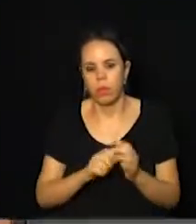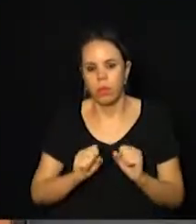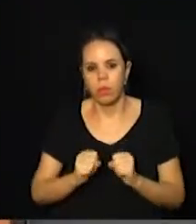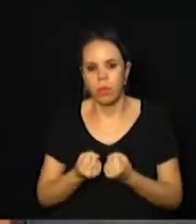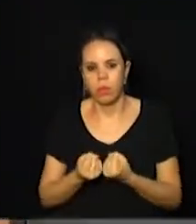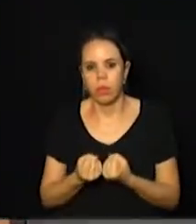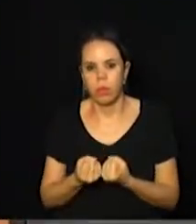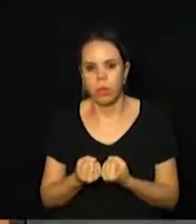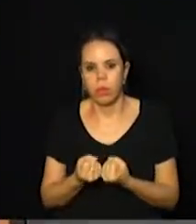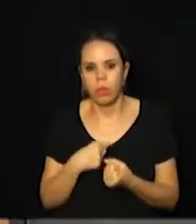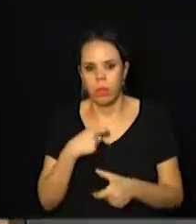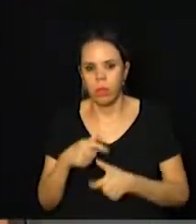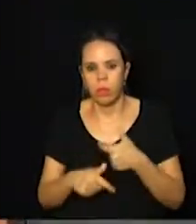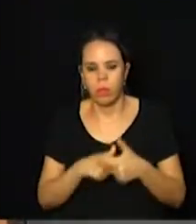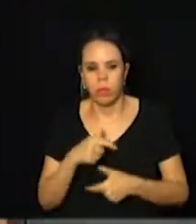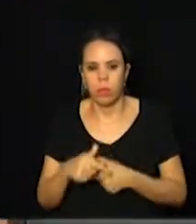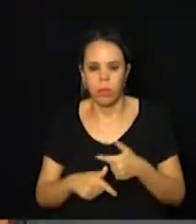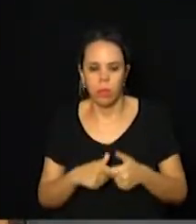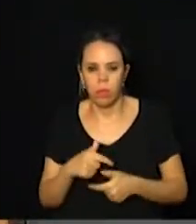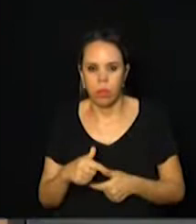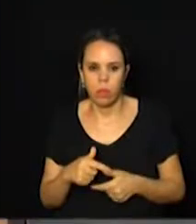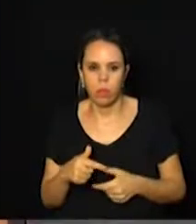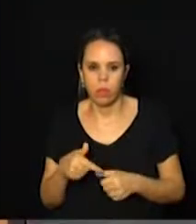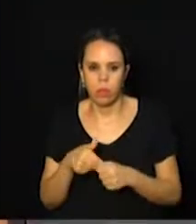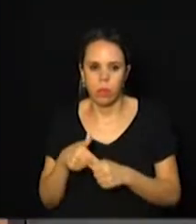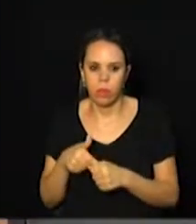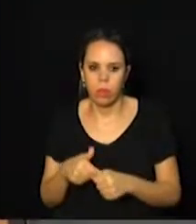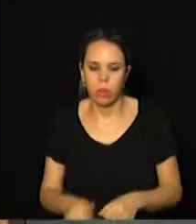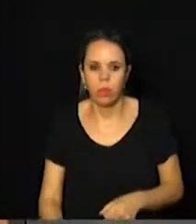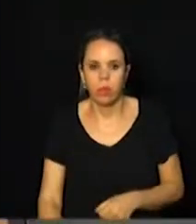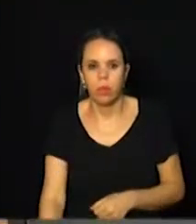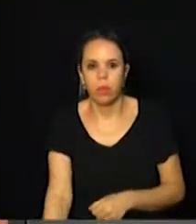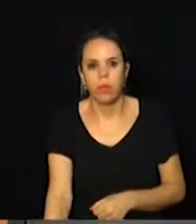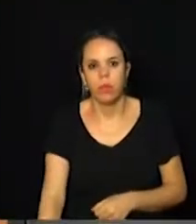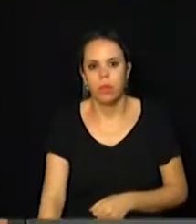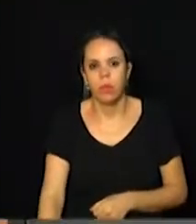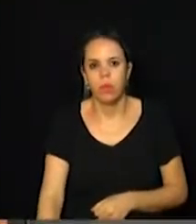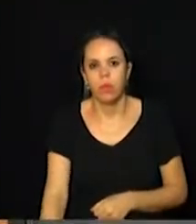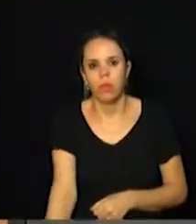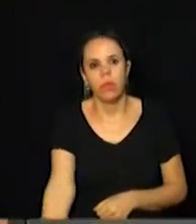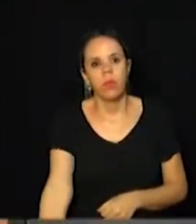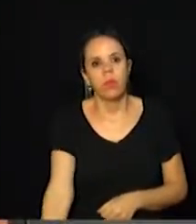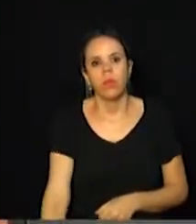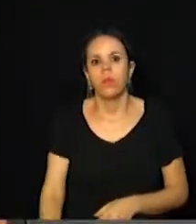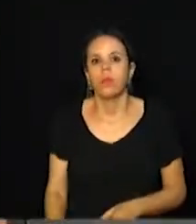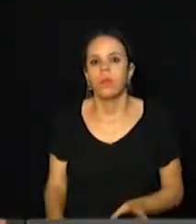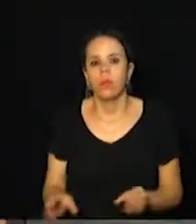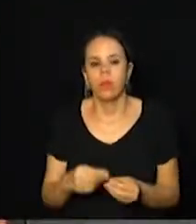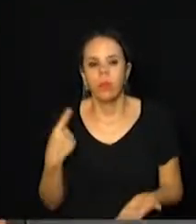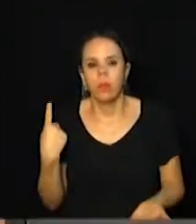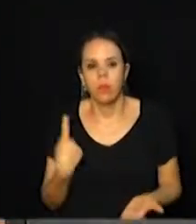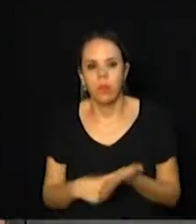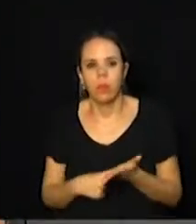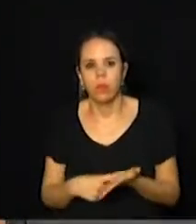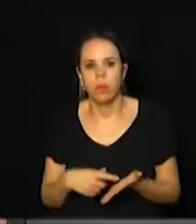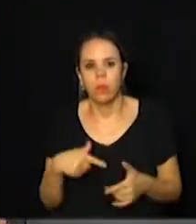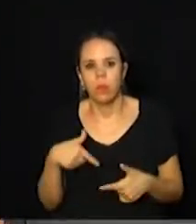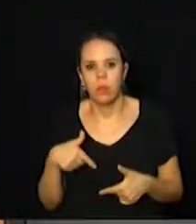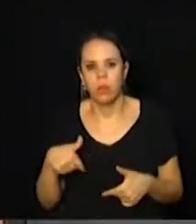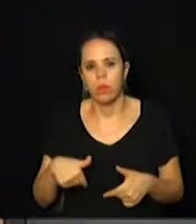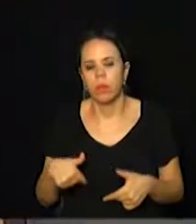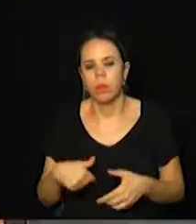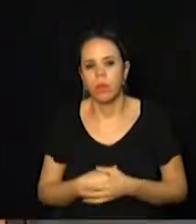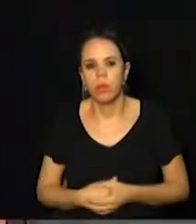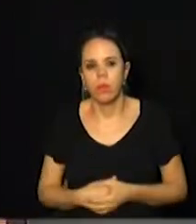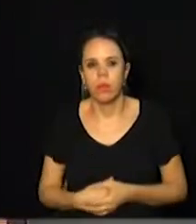Defesa do Trabalhador trabalhadora frentes E aí finalizando pode contar com o nosso mandato aqui na